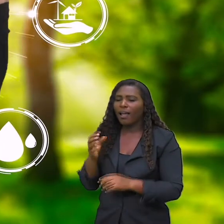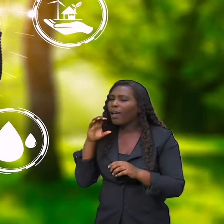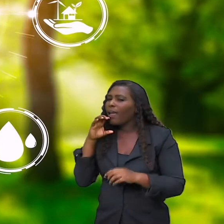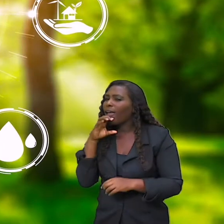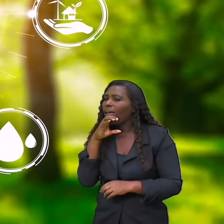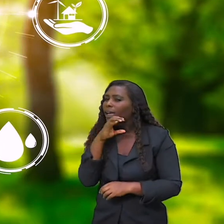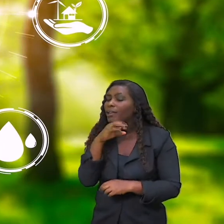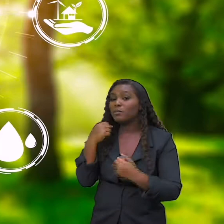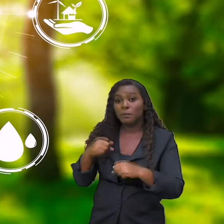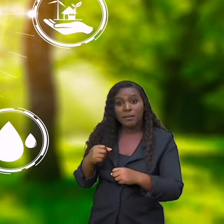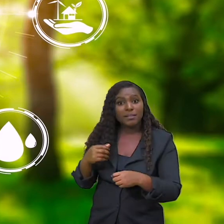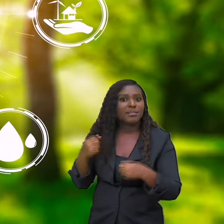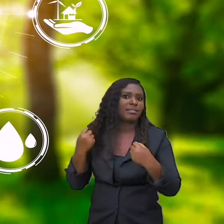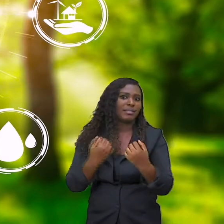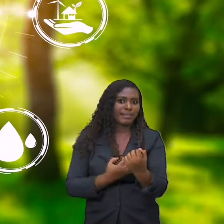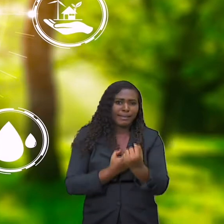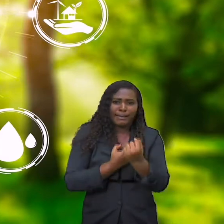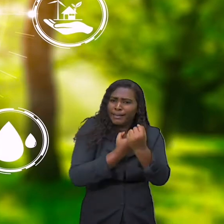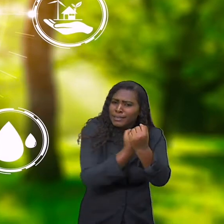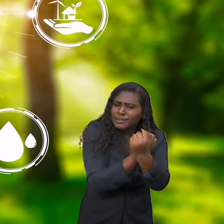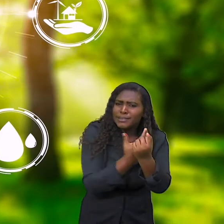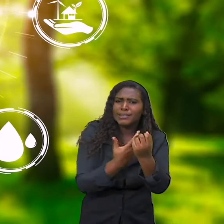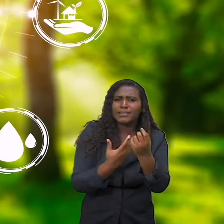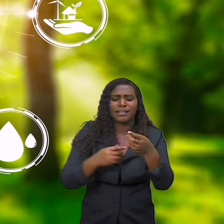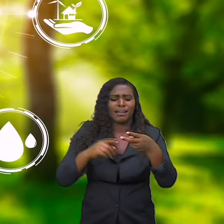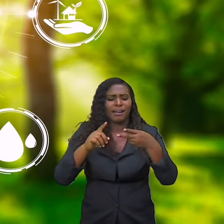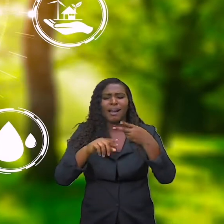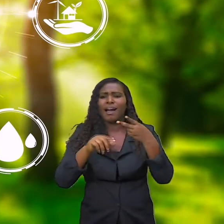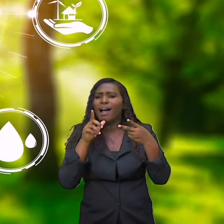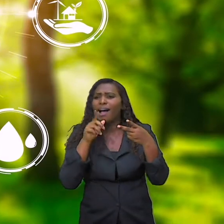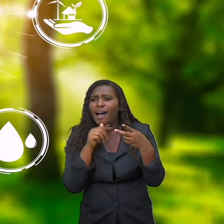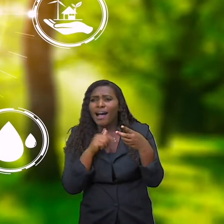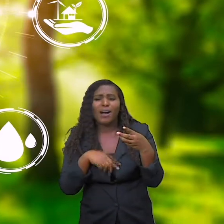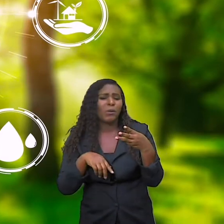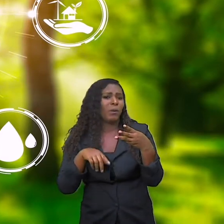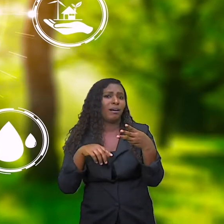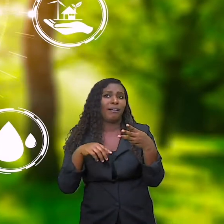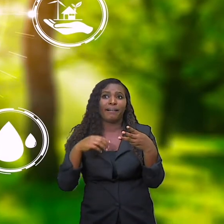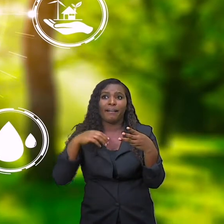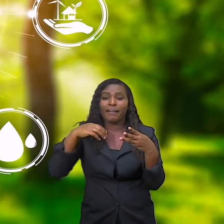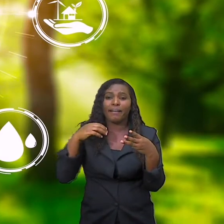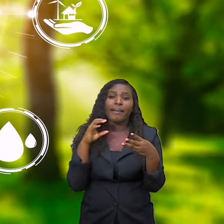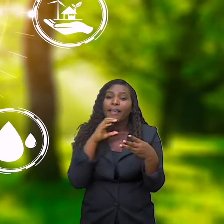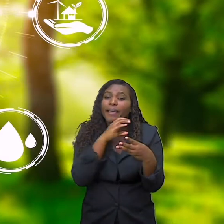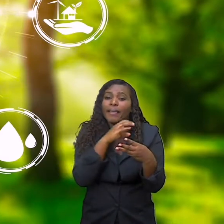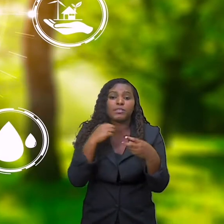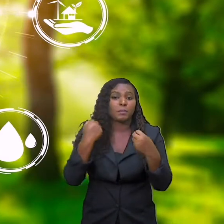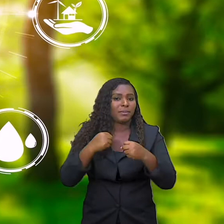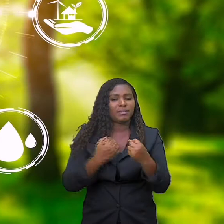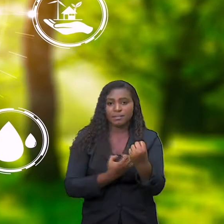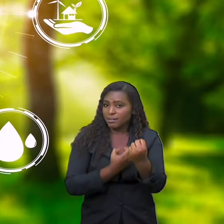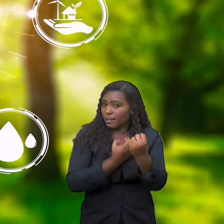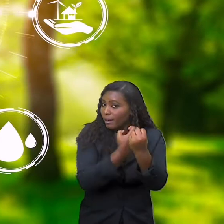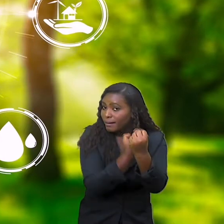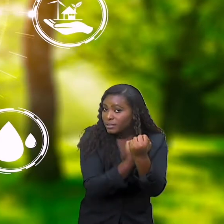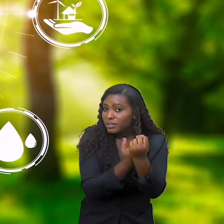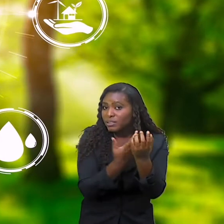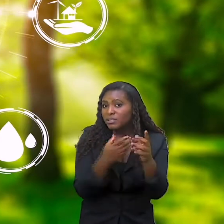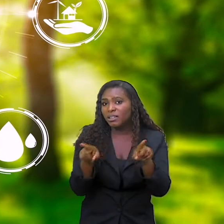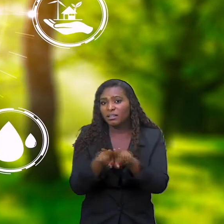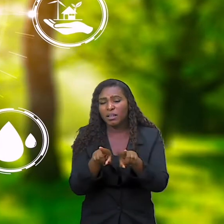materiais e por aí vai-se, através da queima de combustível. O gás natural, o